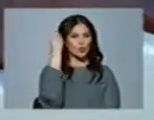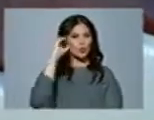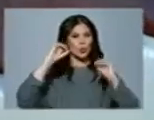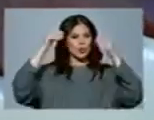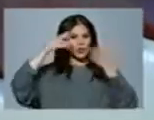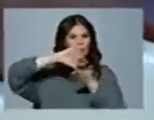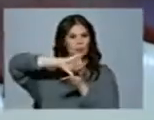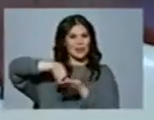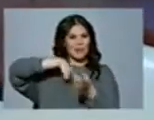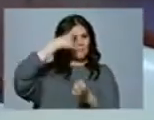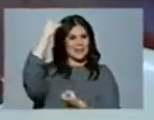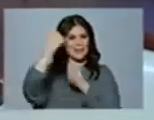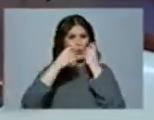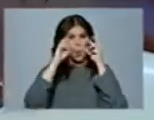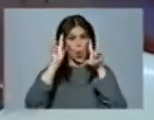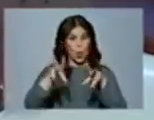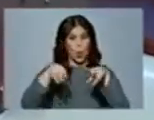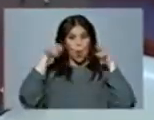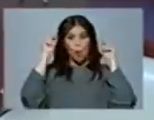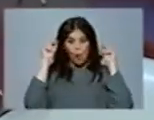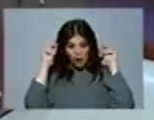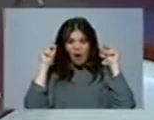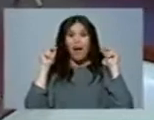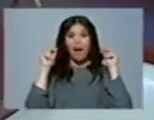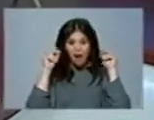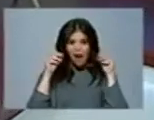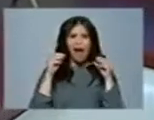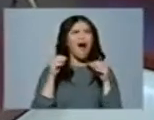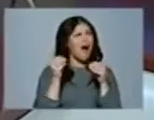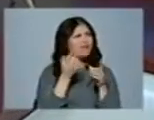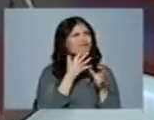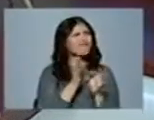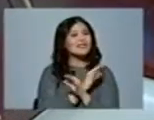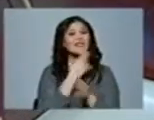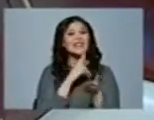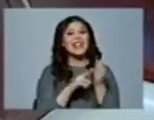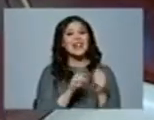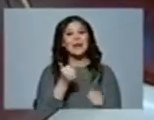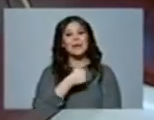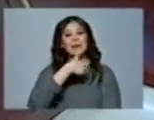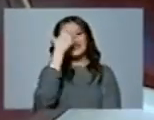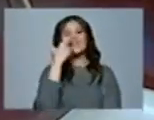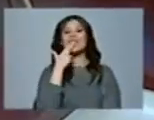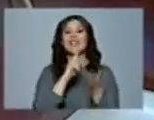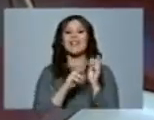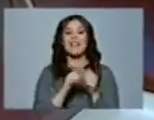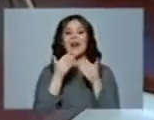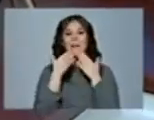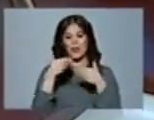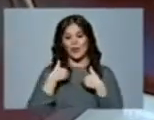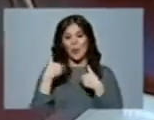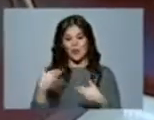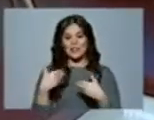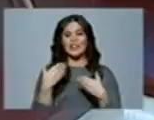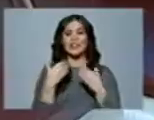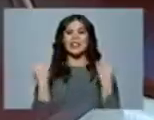projeto, nunca lhe passava pela cabeça que tivesse tanto sucesso. É verdade, Jorge, bom dia. Bom dia, bom dia. Obrigado pelo convite. De